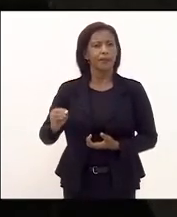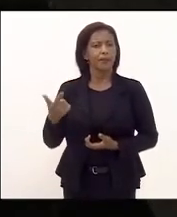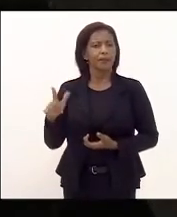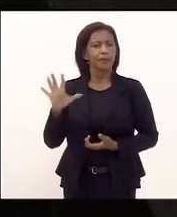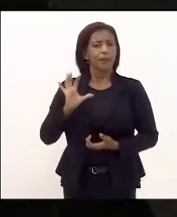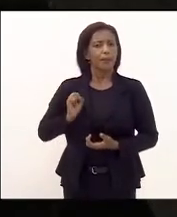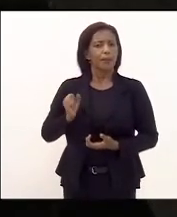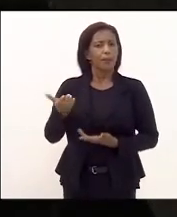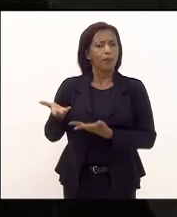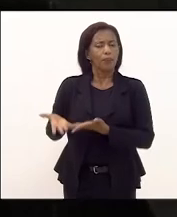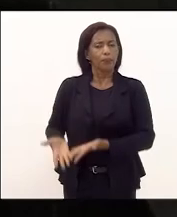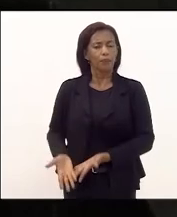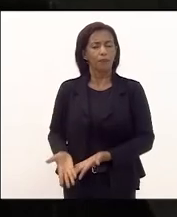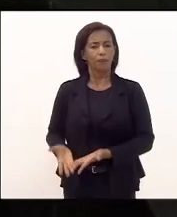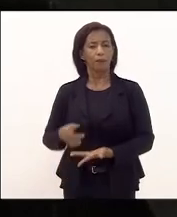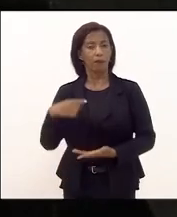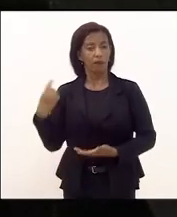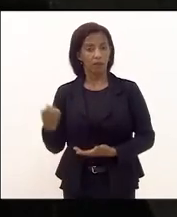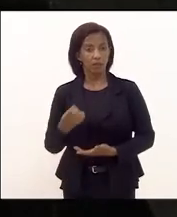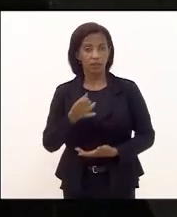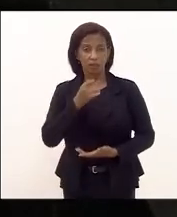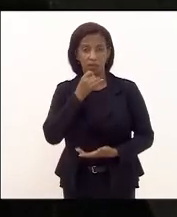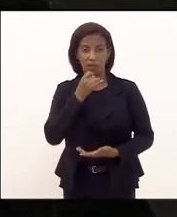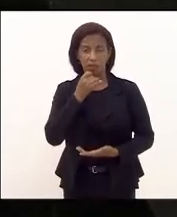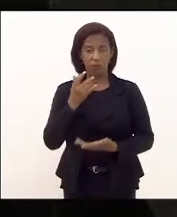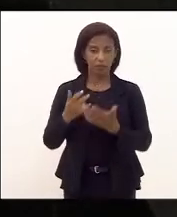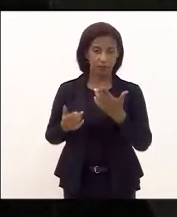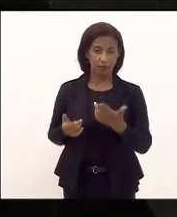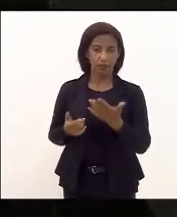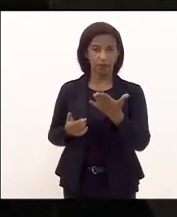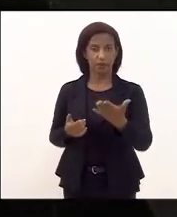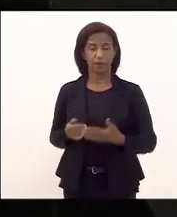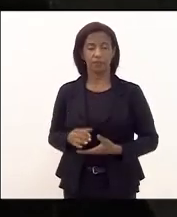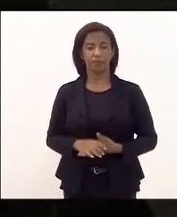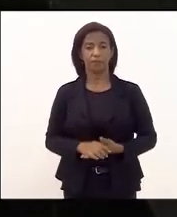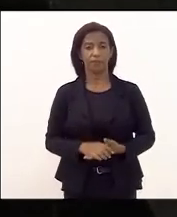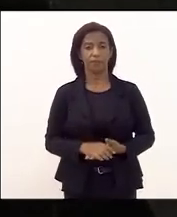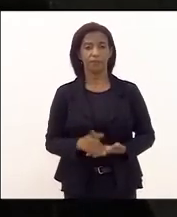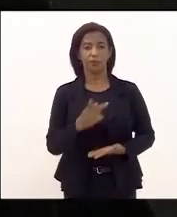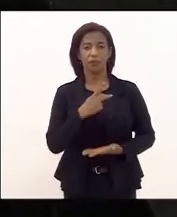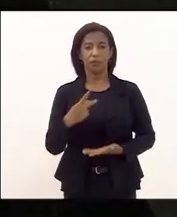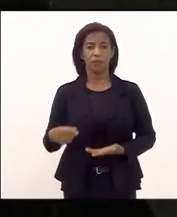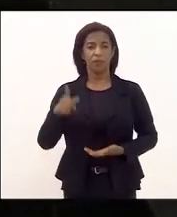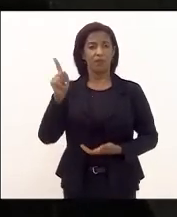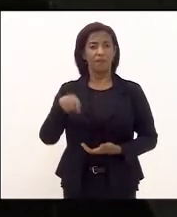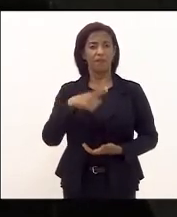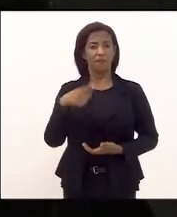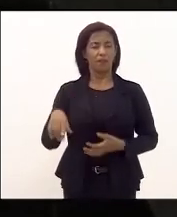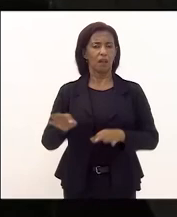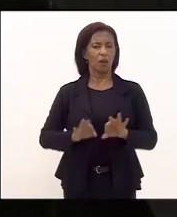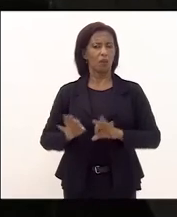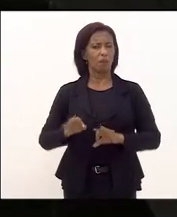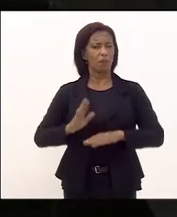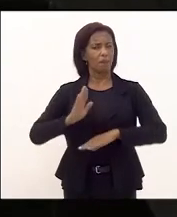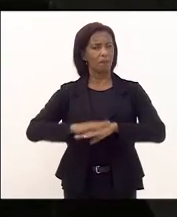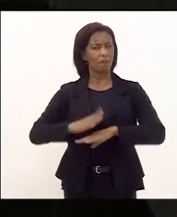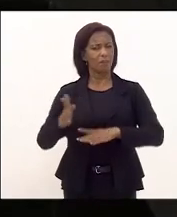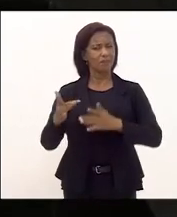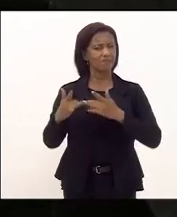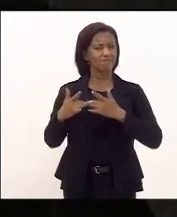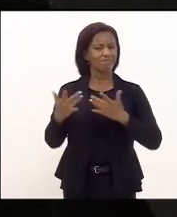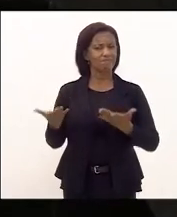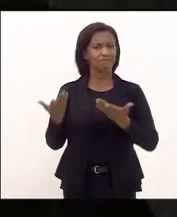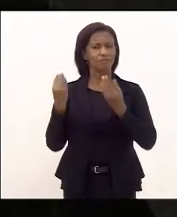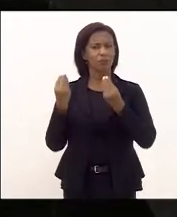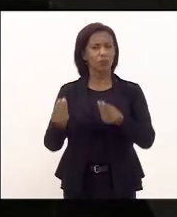essa vida cotidiana, é que a gente tem, por exemplo, um gesto como desse. Do presidente vetar um projeto da mais absoluta